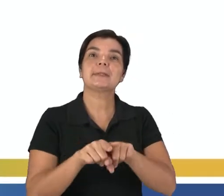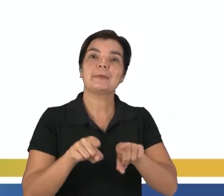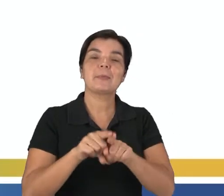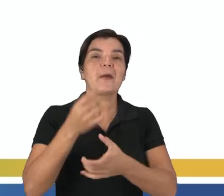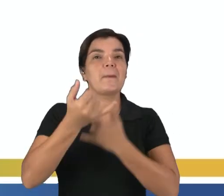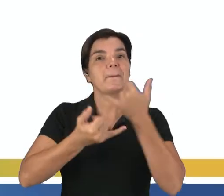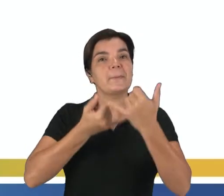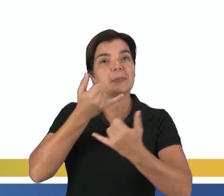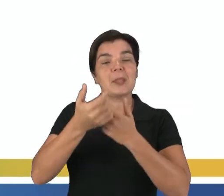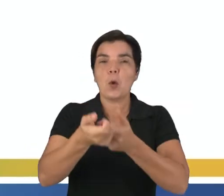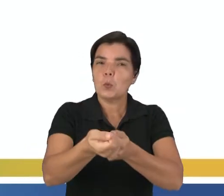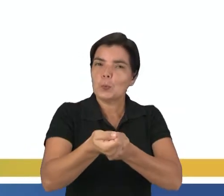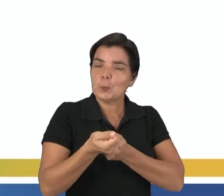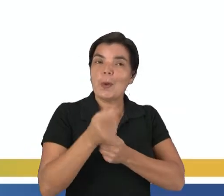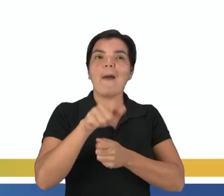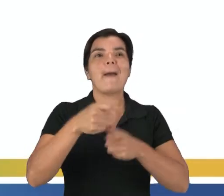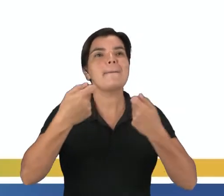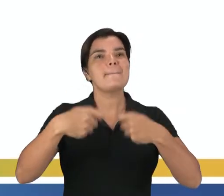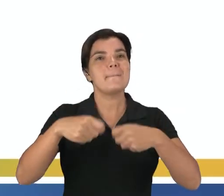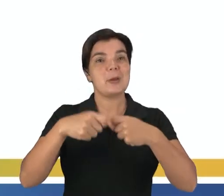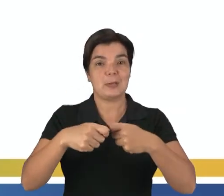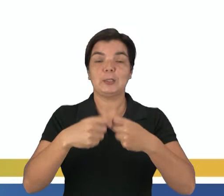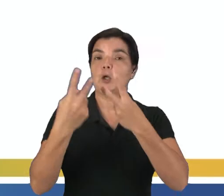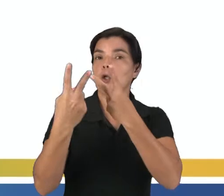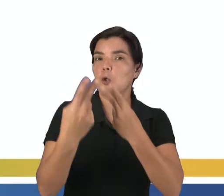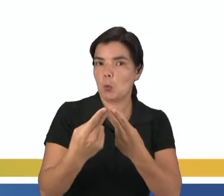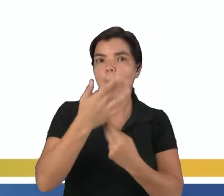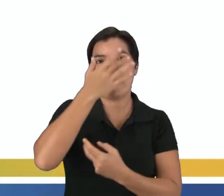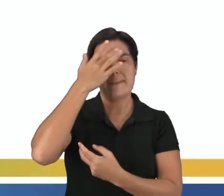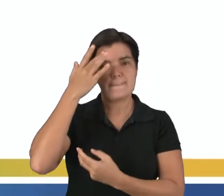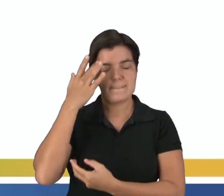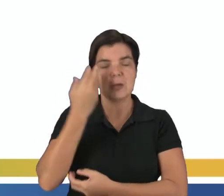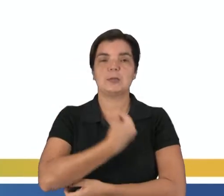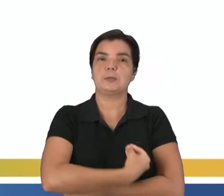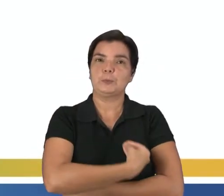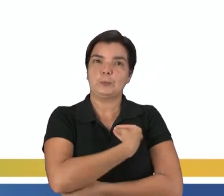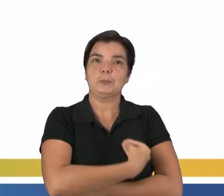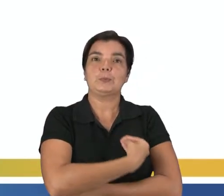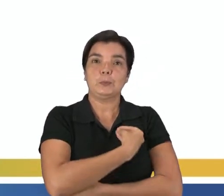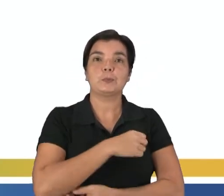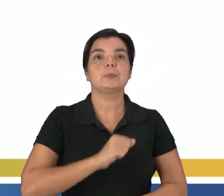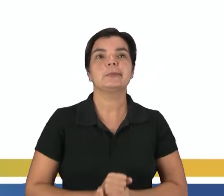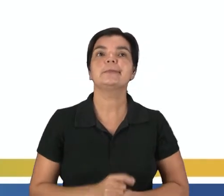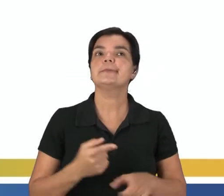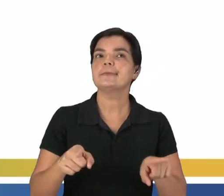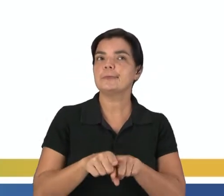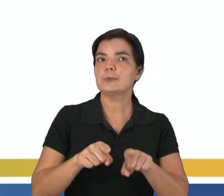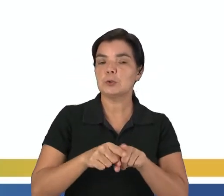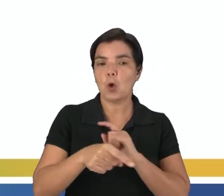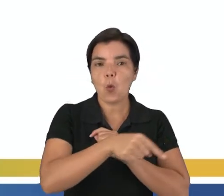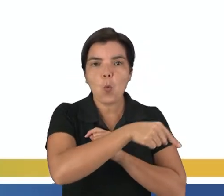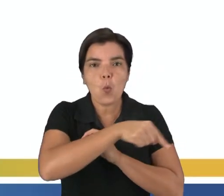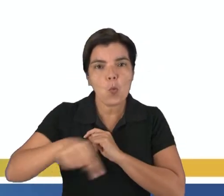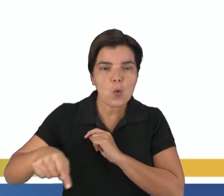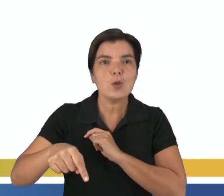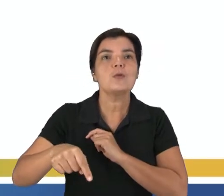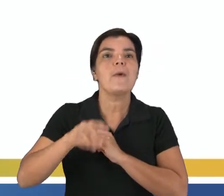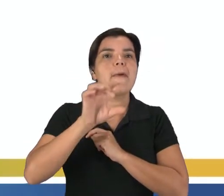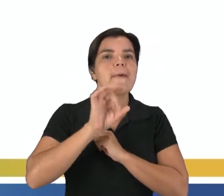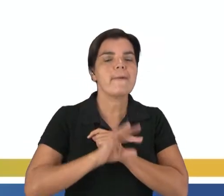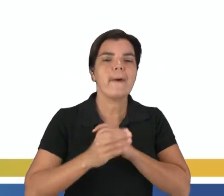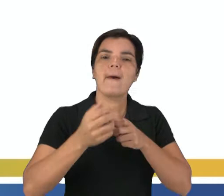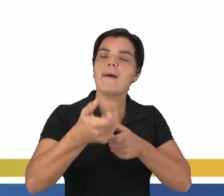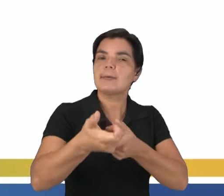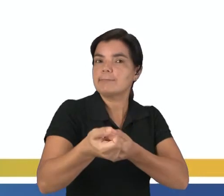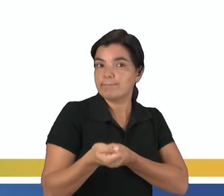para brincar de cabo de guerra é necessário dividir de maneira igual o número de participantes. Faz-se um risco no chão e cada